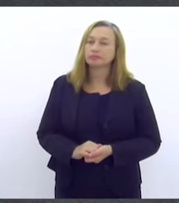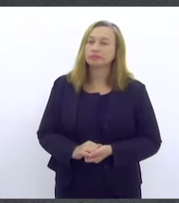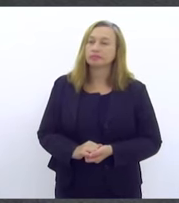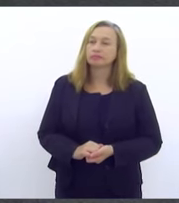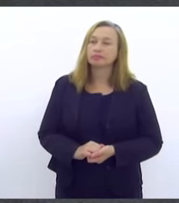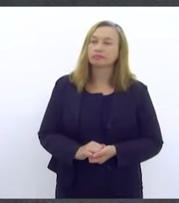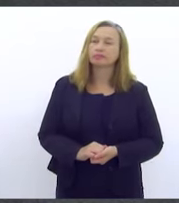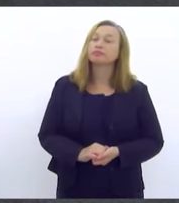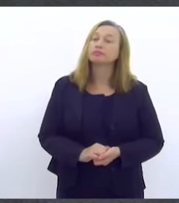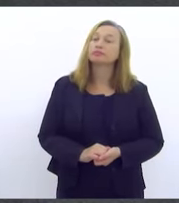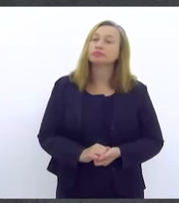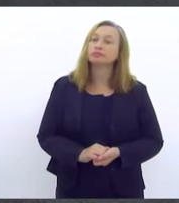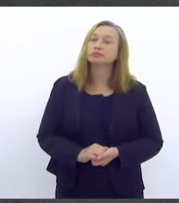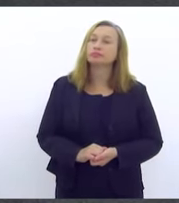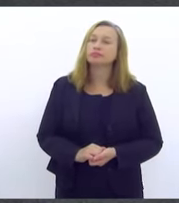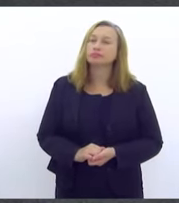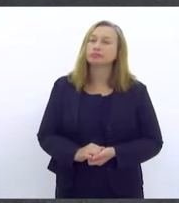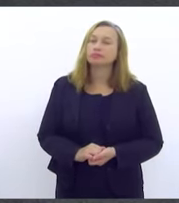a